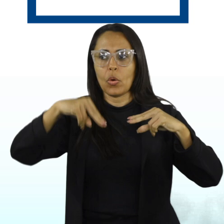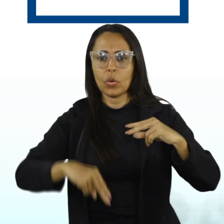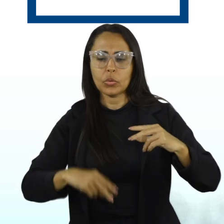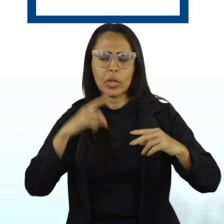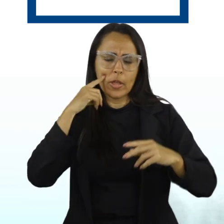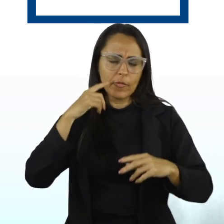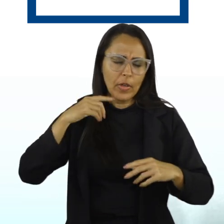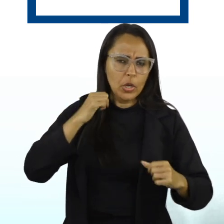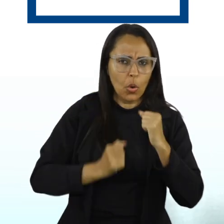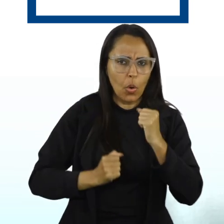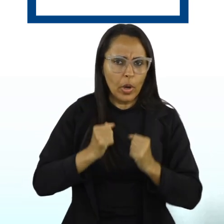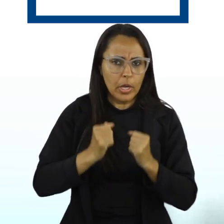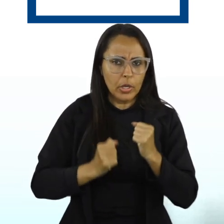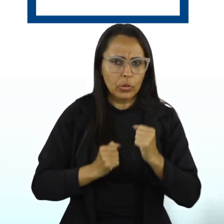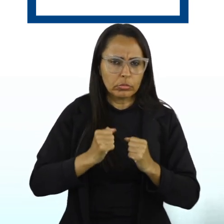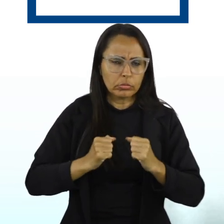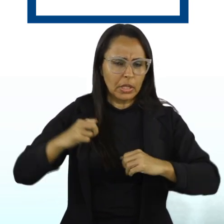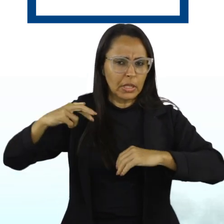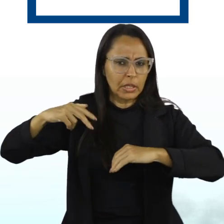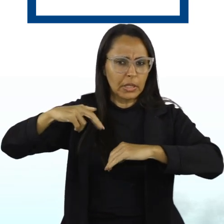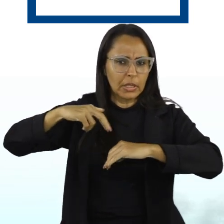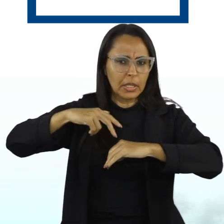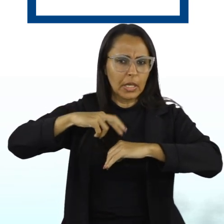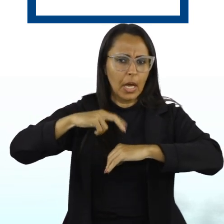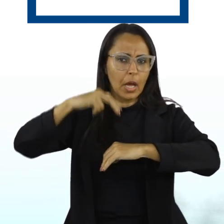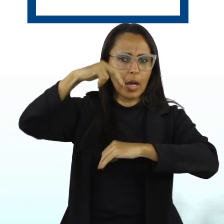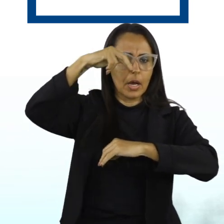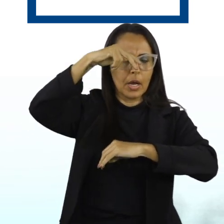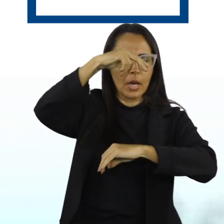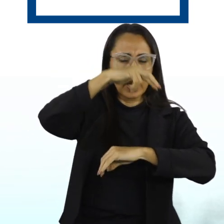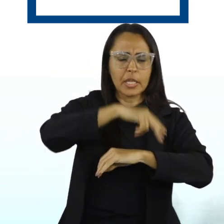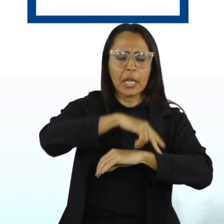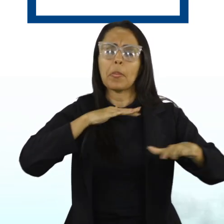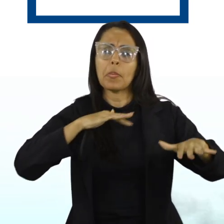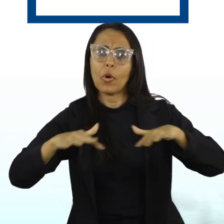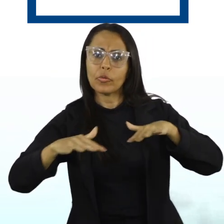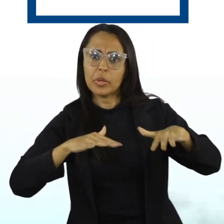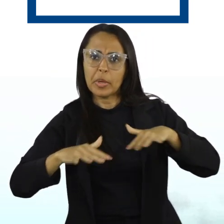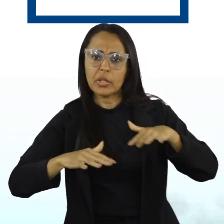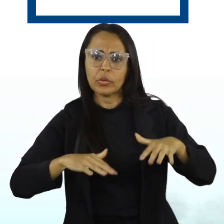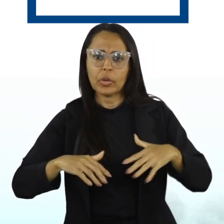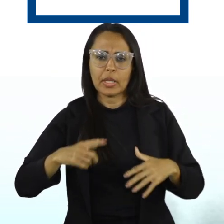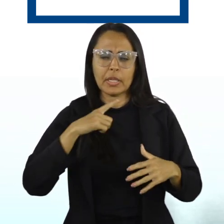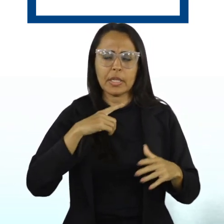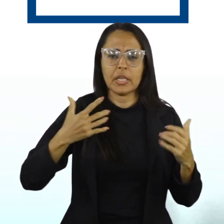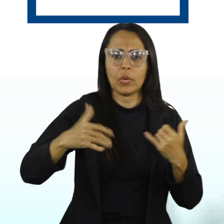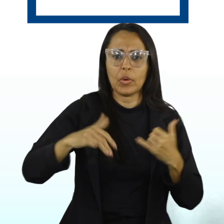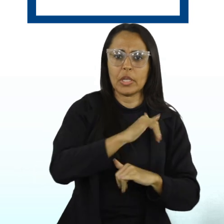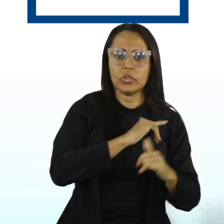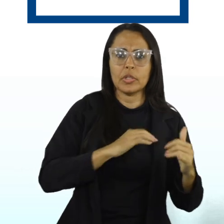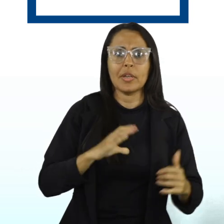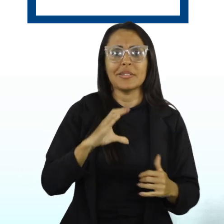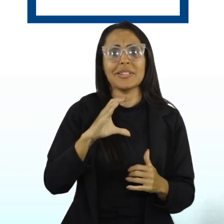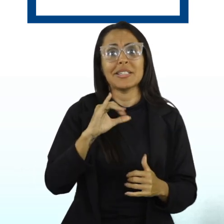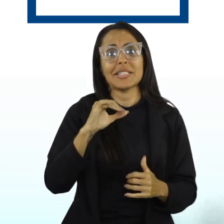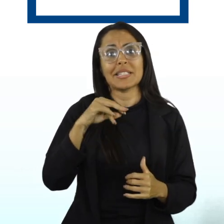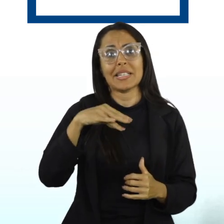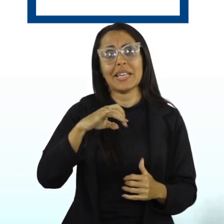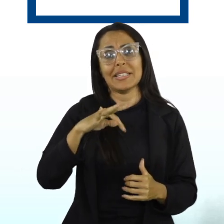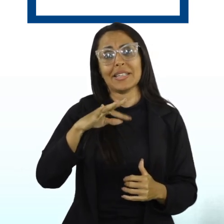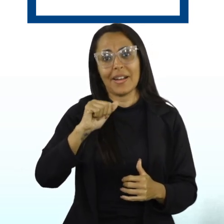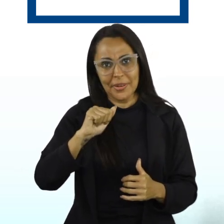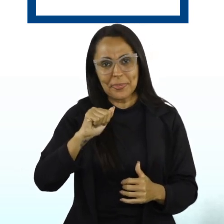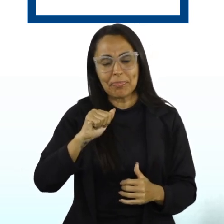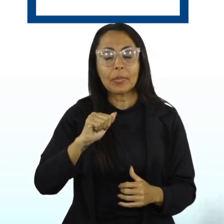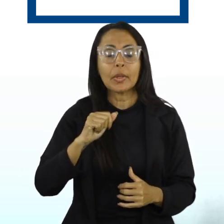vem correndo, lembre-se que está em movimento, faz com que o objeto tenha uma energia cinética, que é a energia do